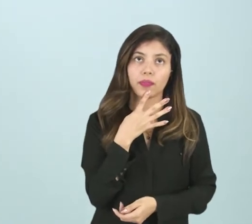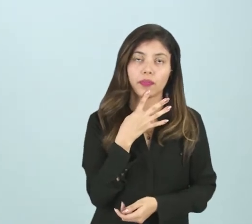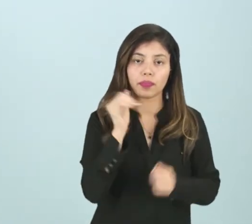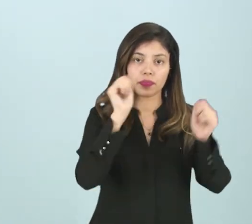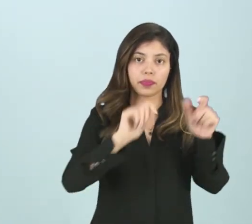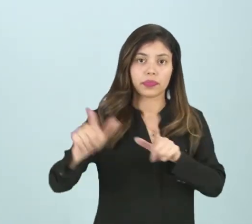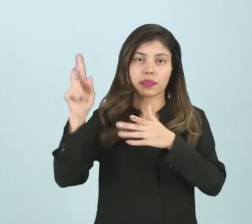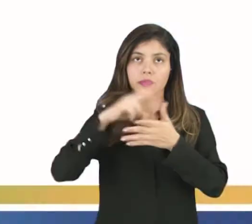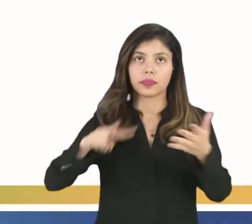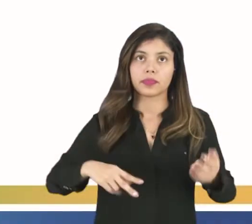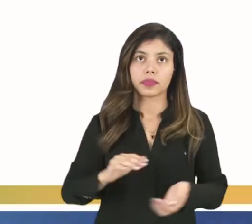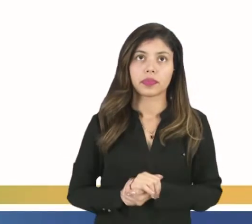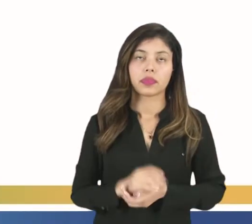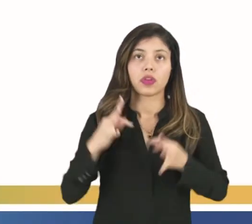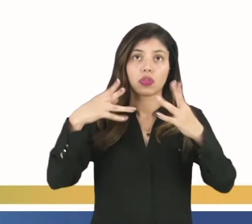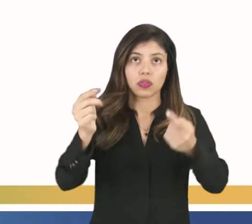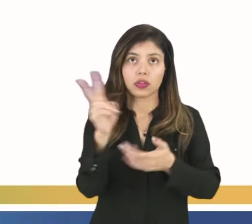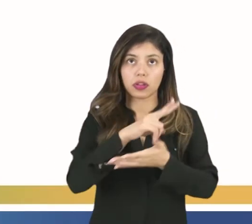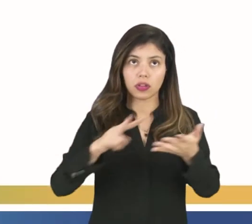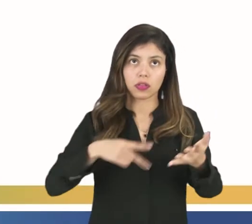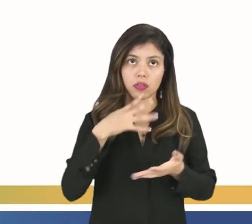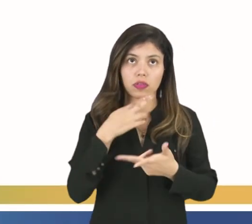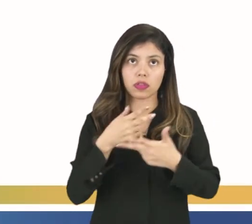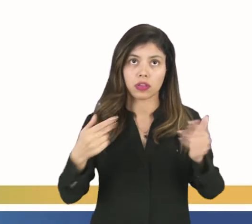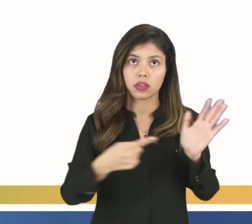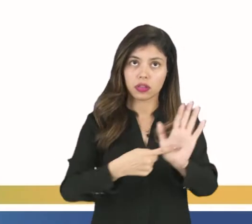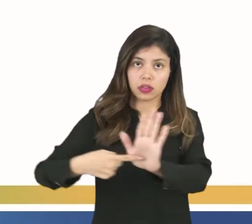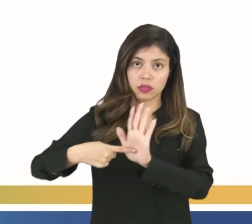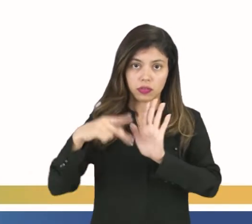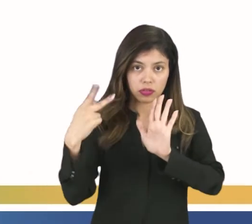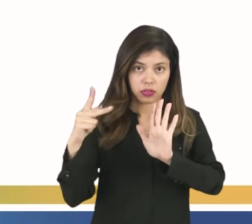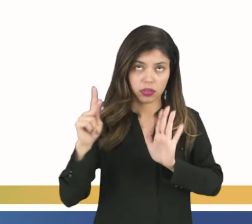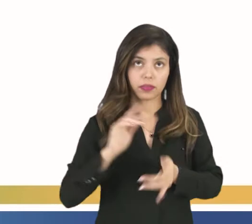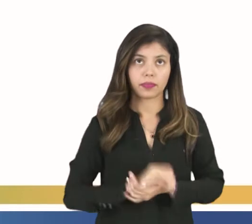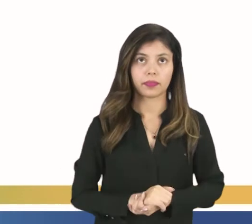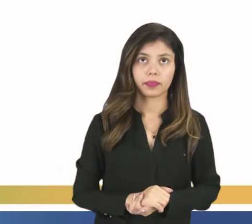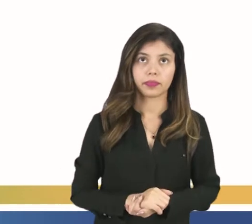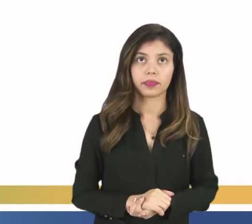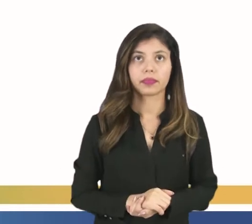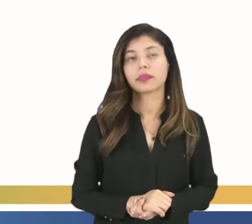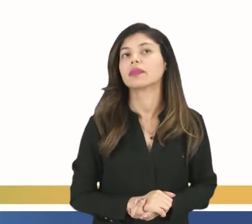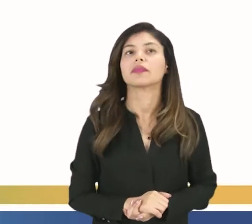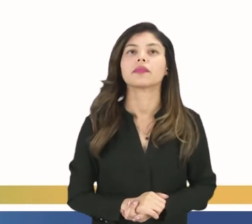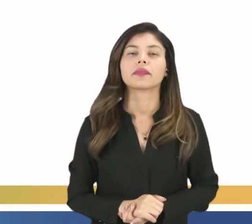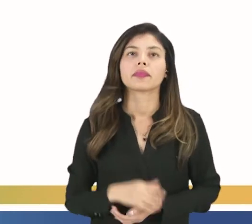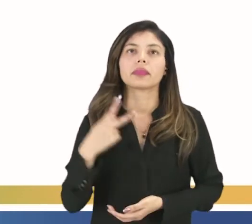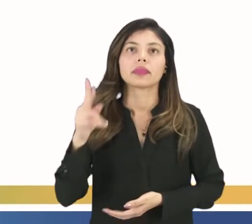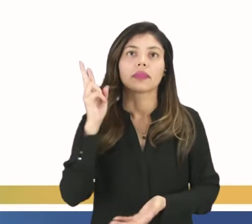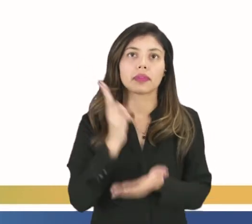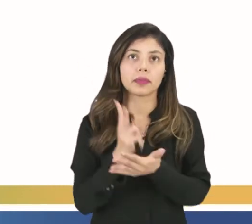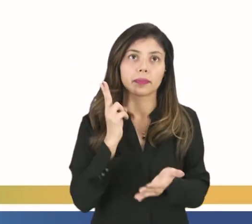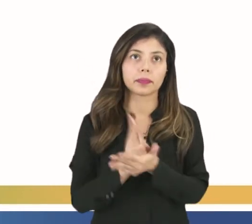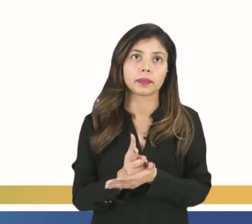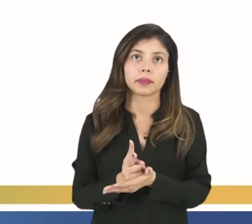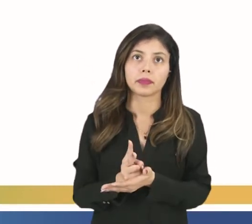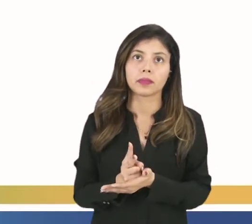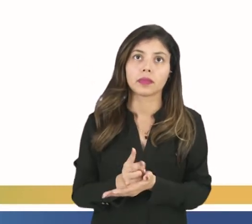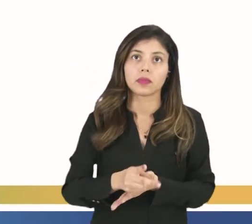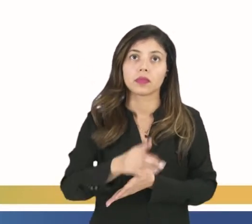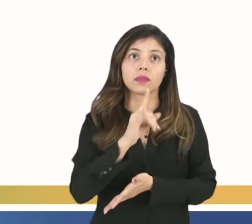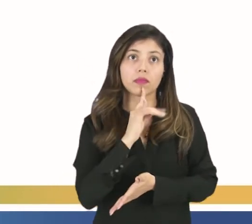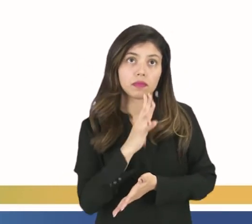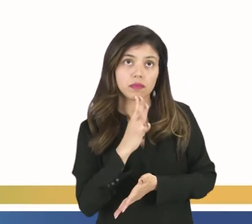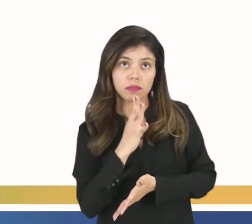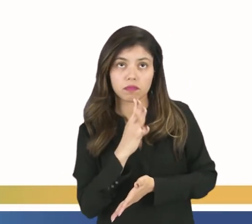no slide, tudo que nós conhecemos das coisas são representações delas. Elas mesmas,